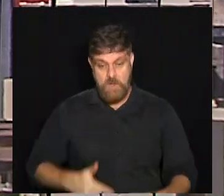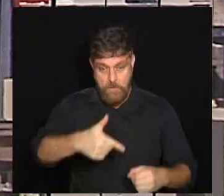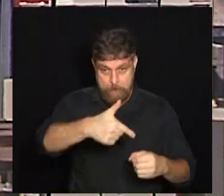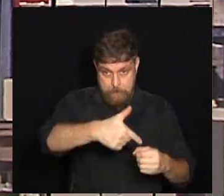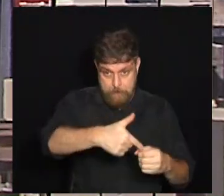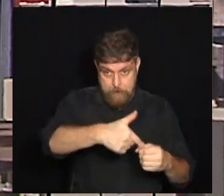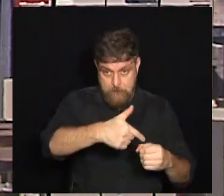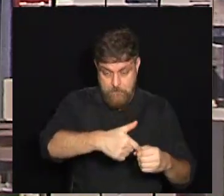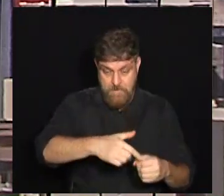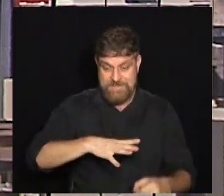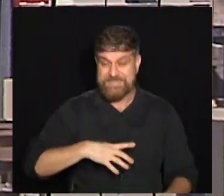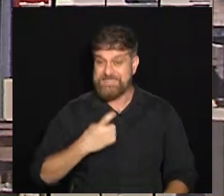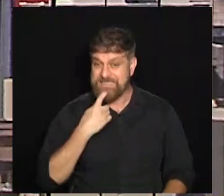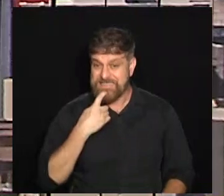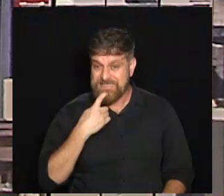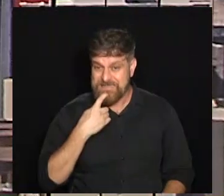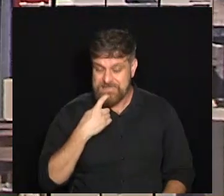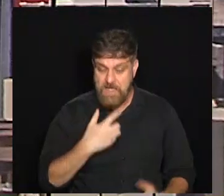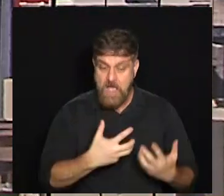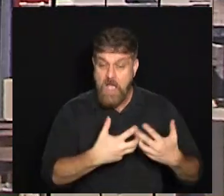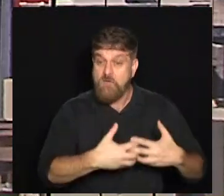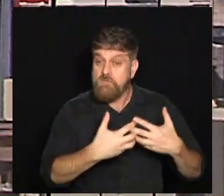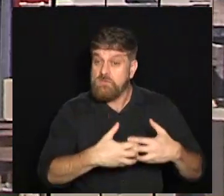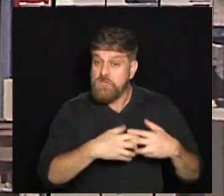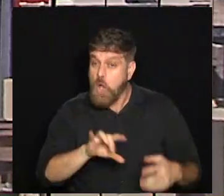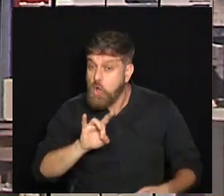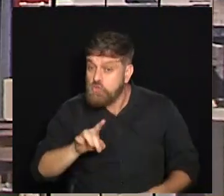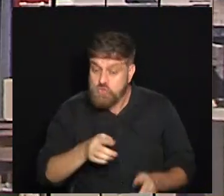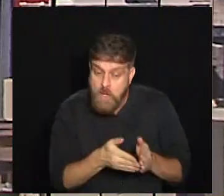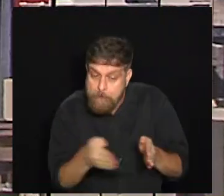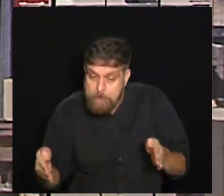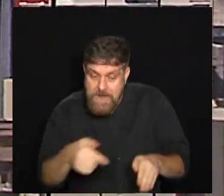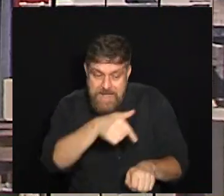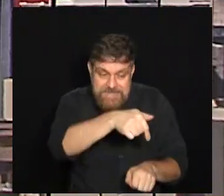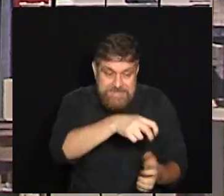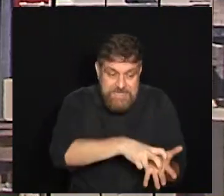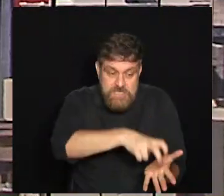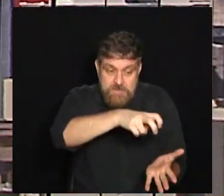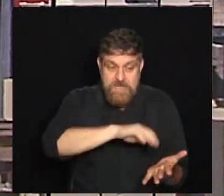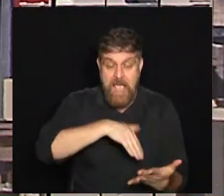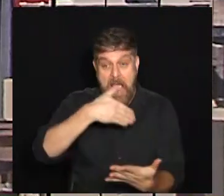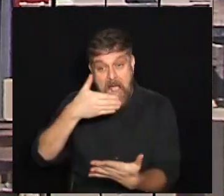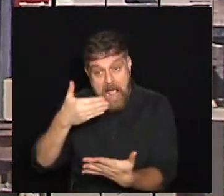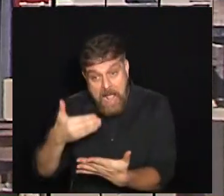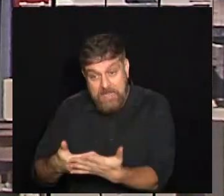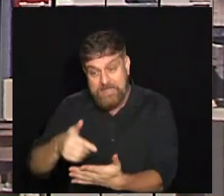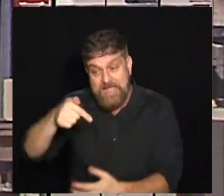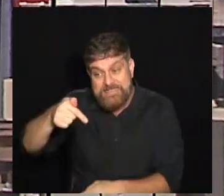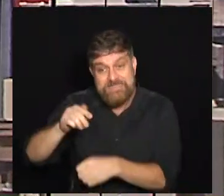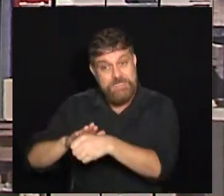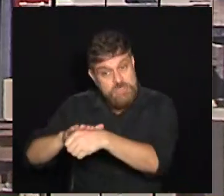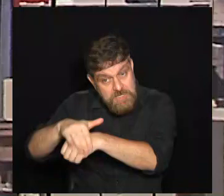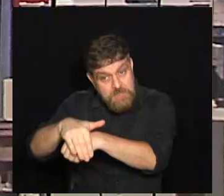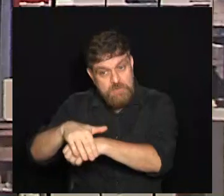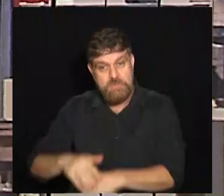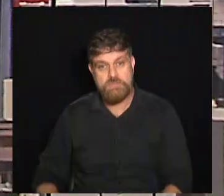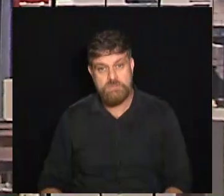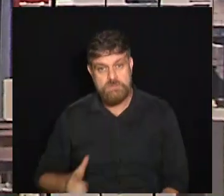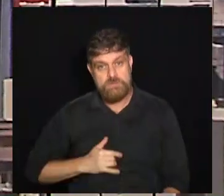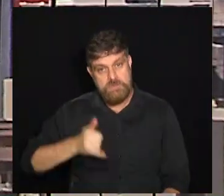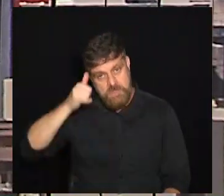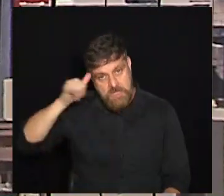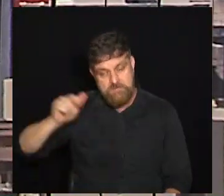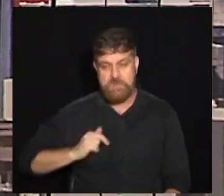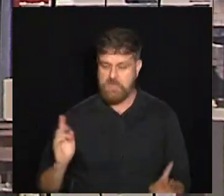combustíveis aqui em Campinas funcionando apenas das 7 horas da manhã às 7 horas da noite, evitando